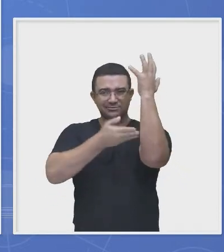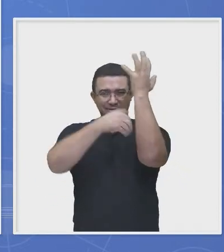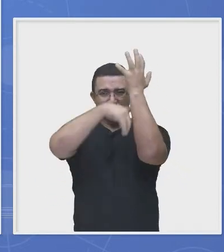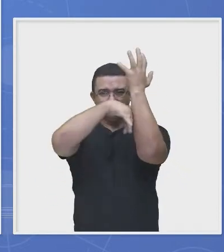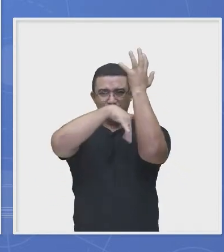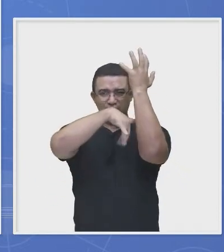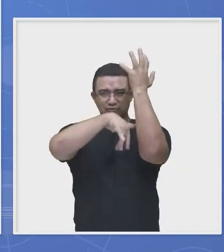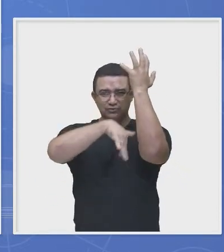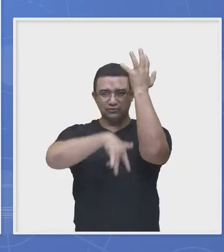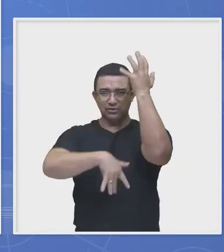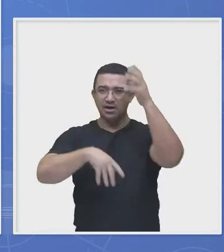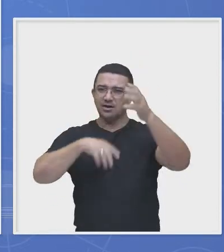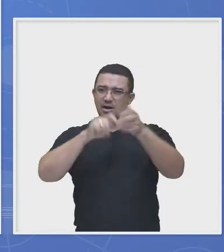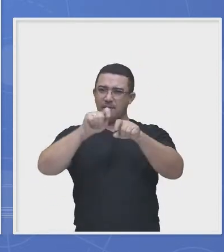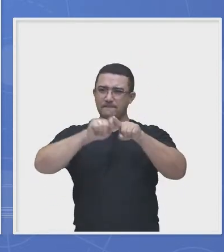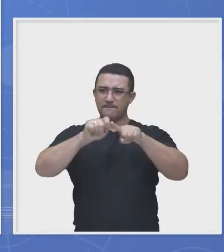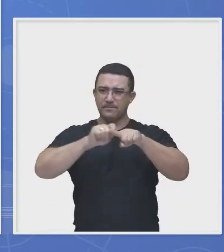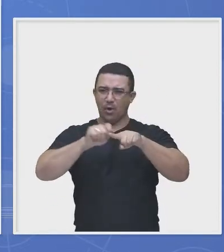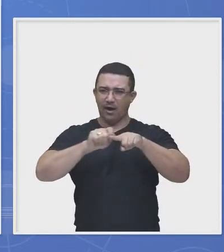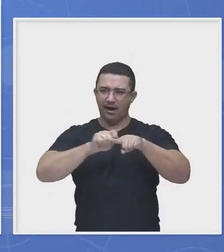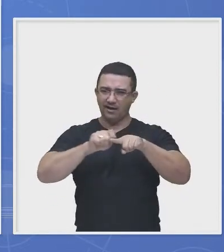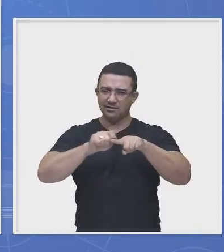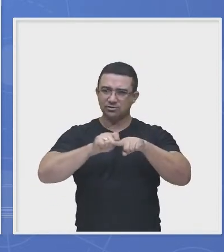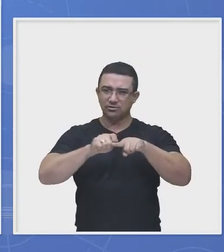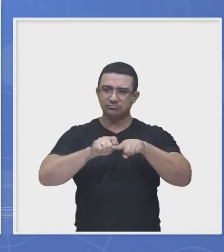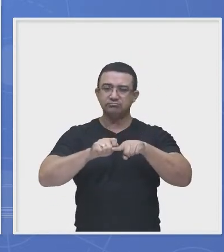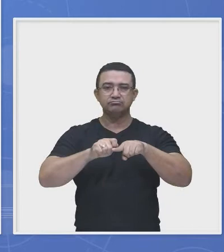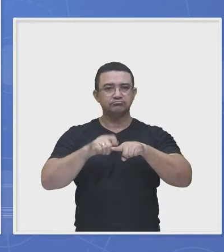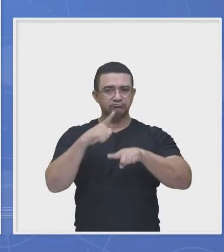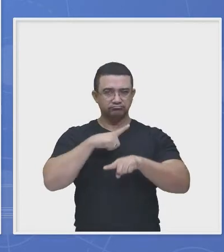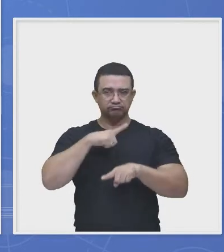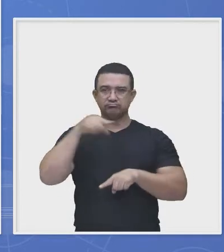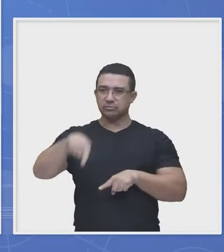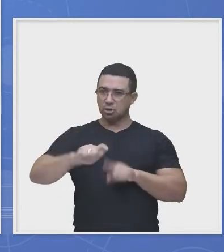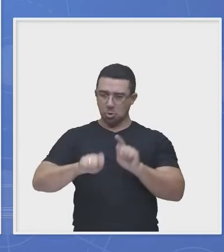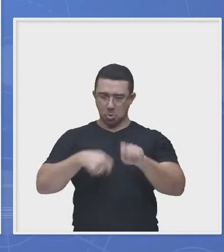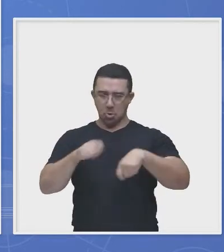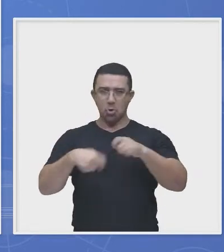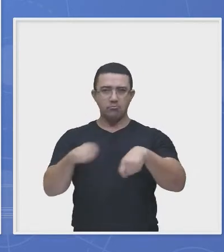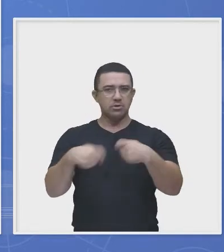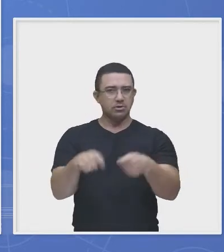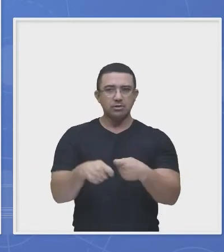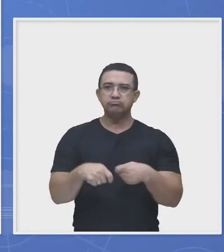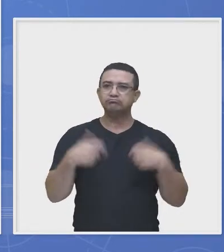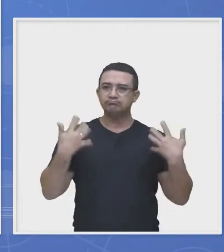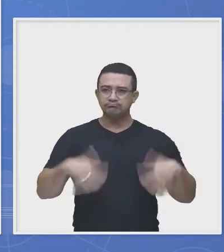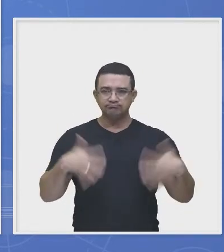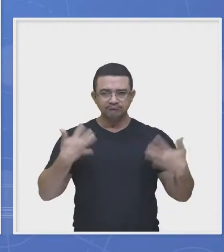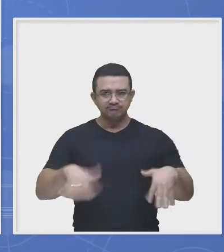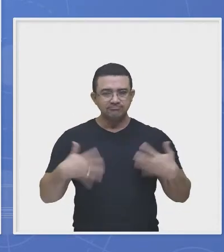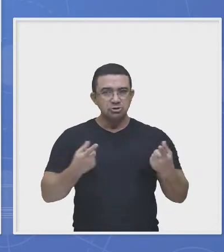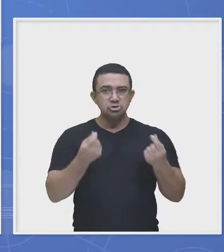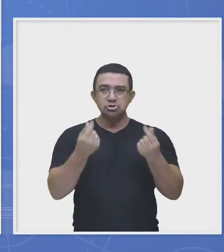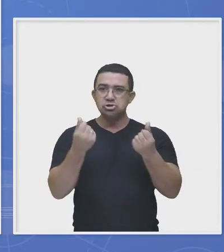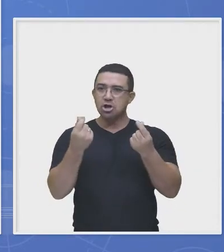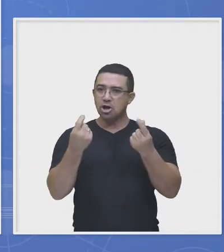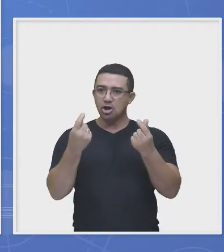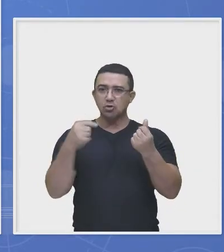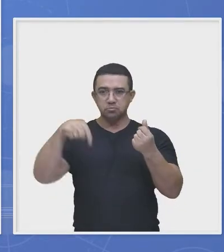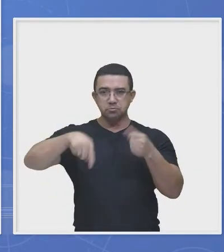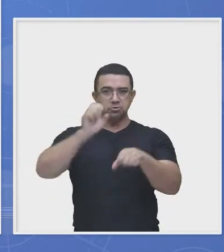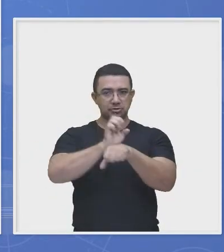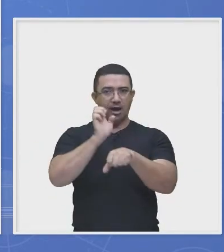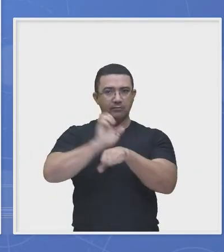borracha, nós tivemos aí um grande poder econômico, circulou muito dinheiro no nosso estado, na